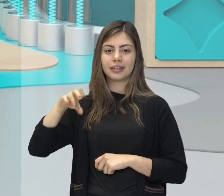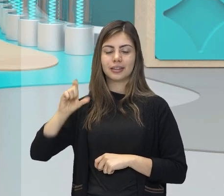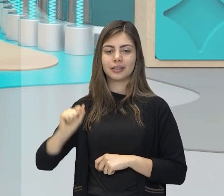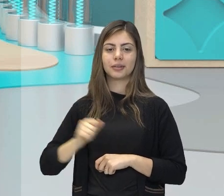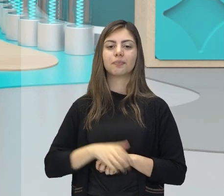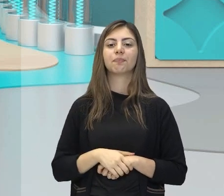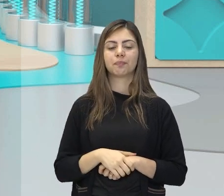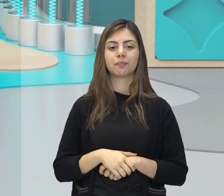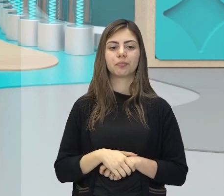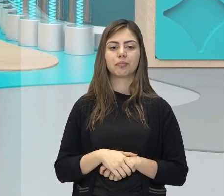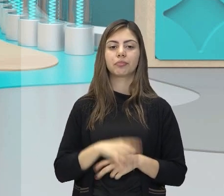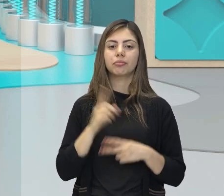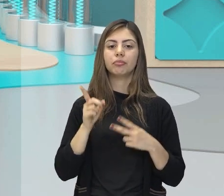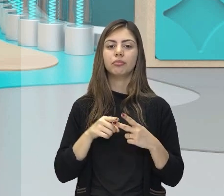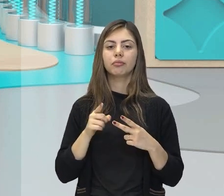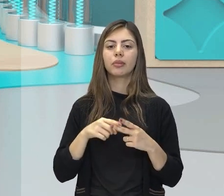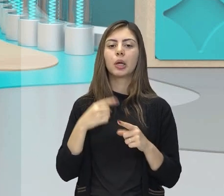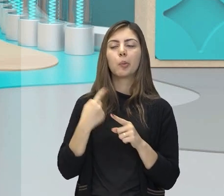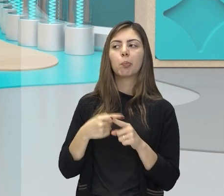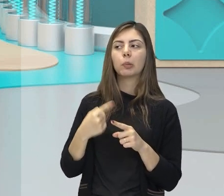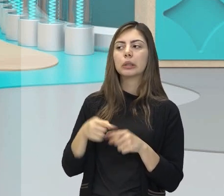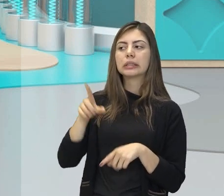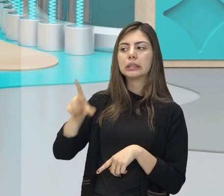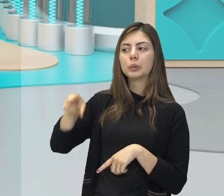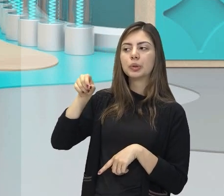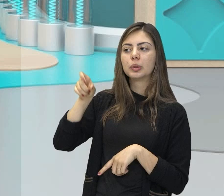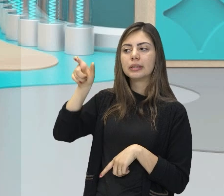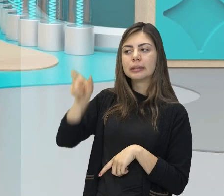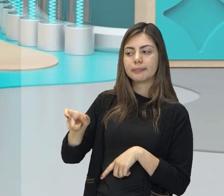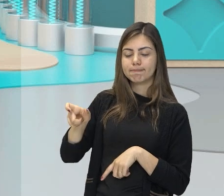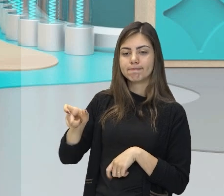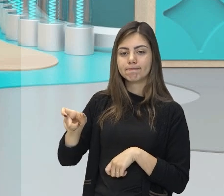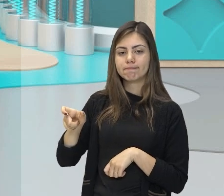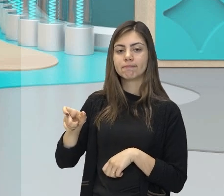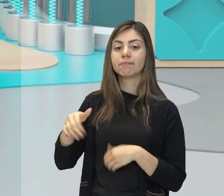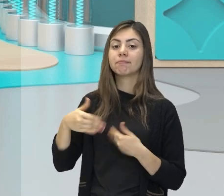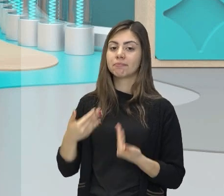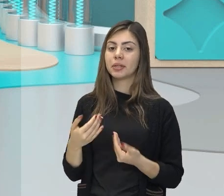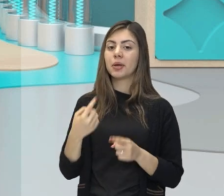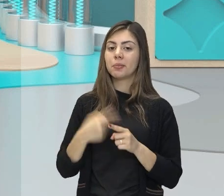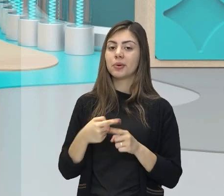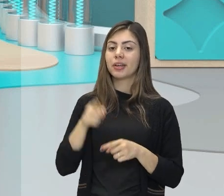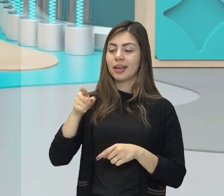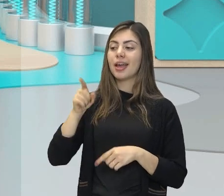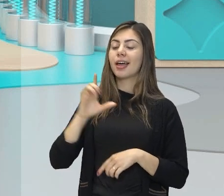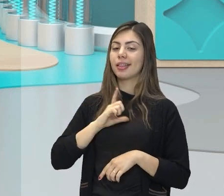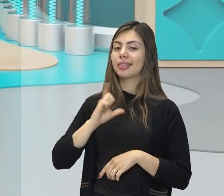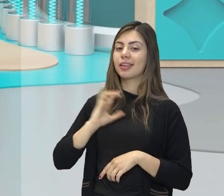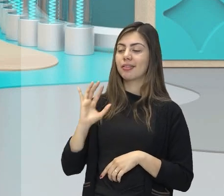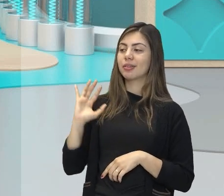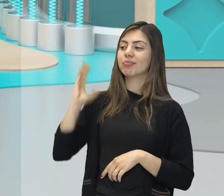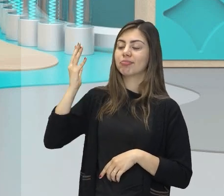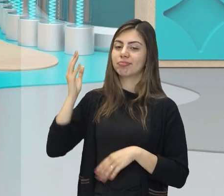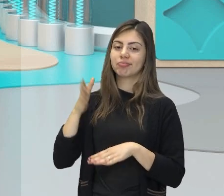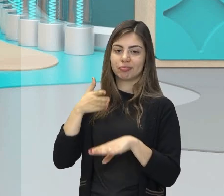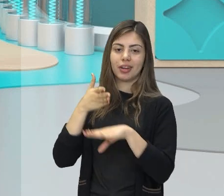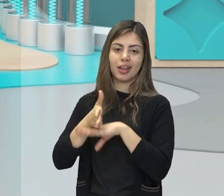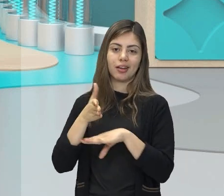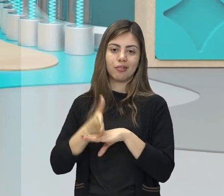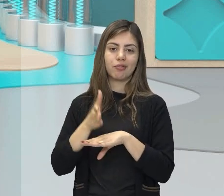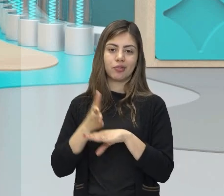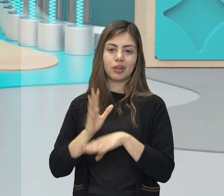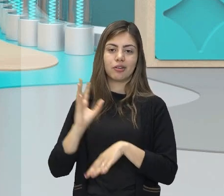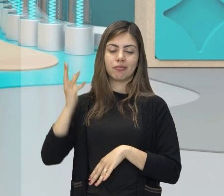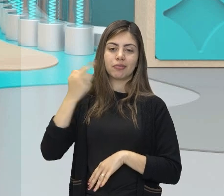Passando adiante, e qual foi o motivo da escolha dela? A sua recente participação no Festival de Música